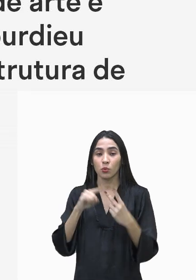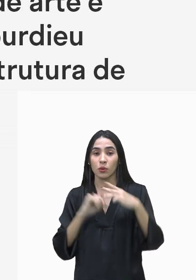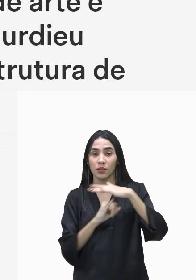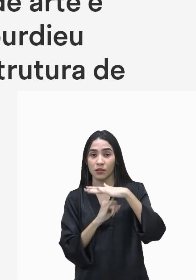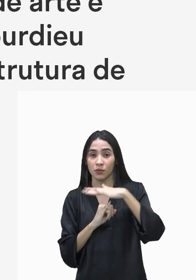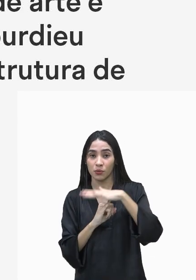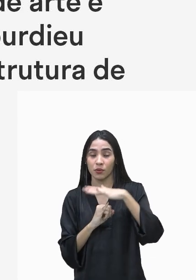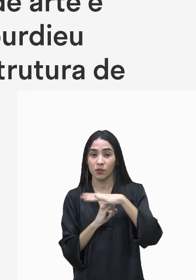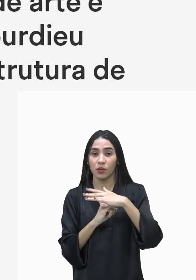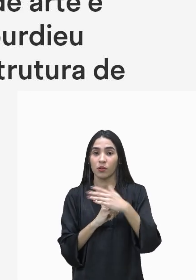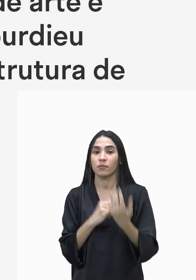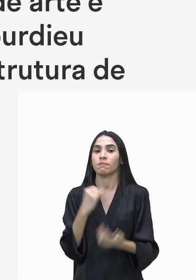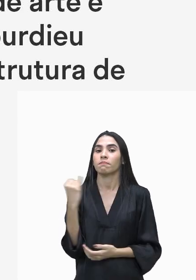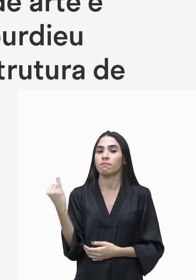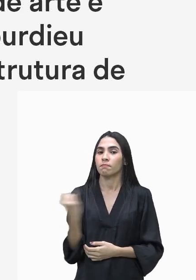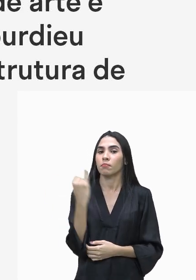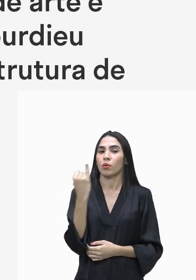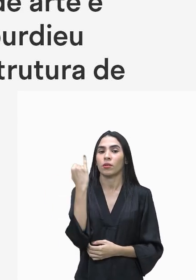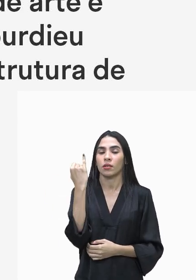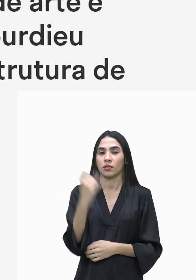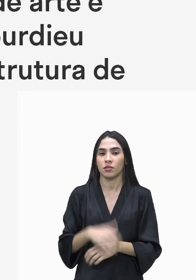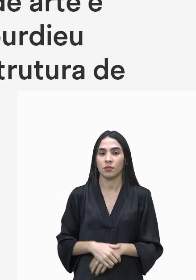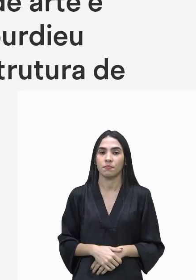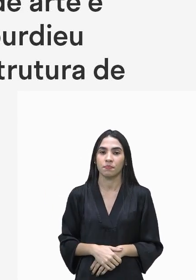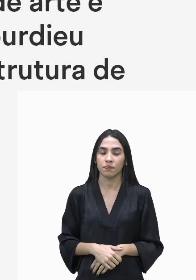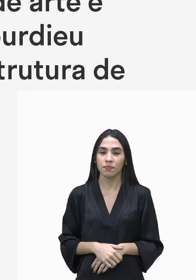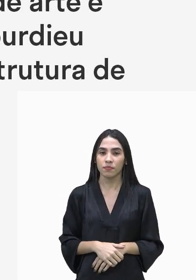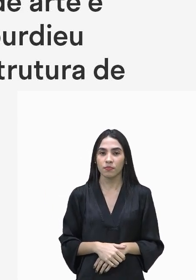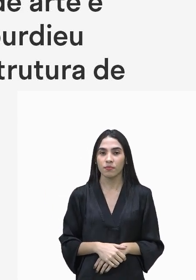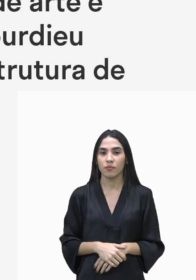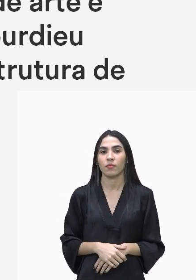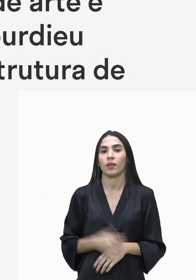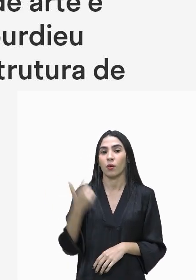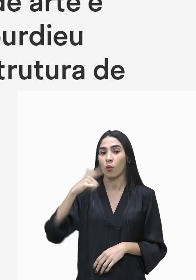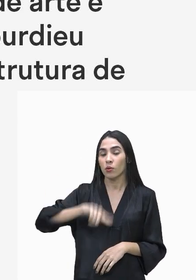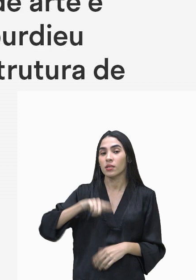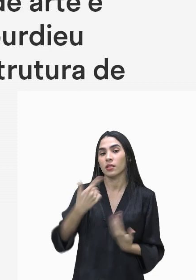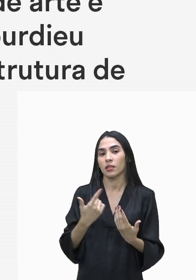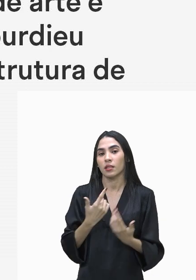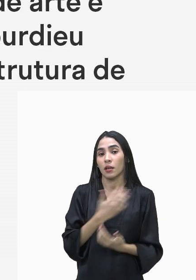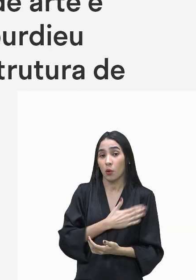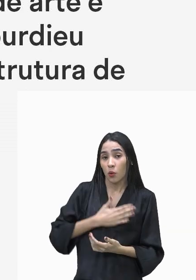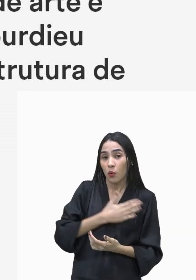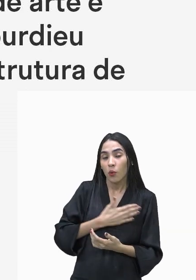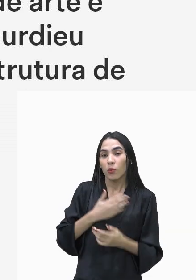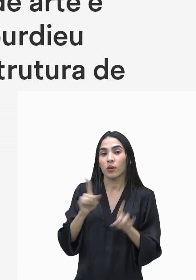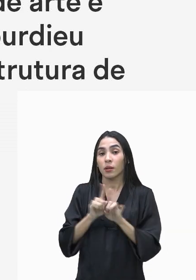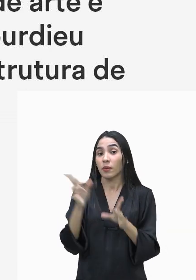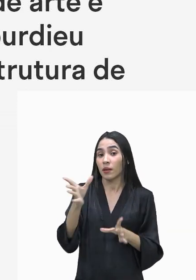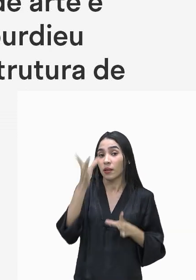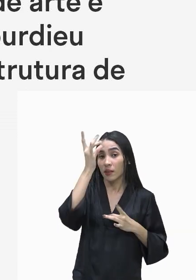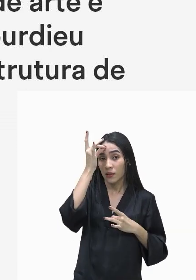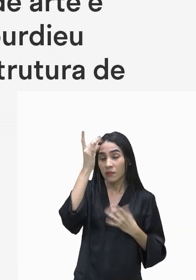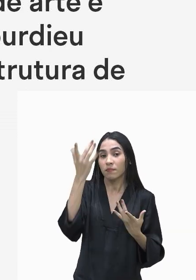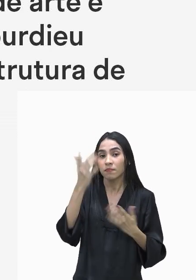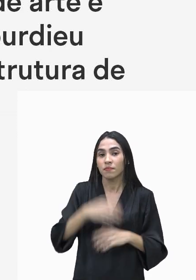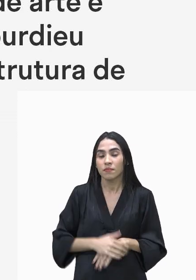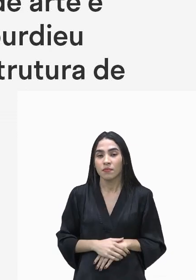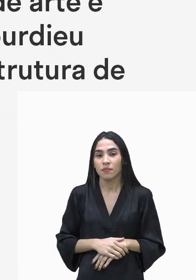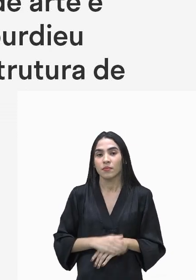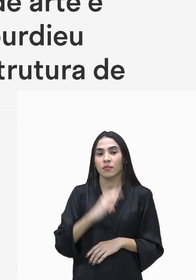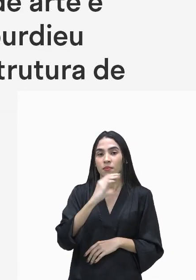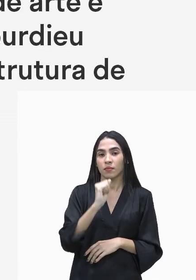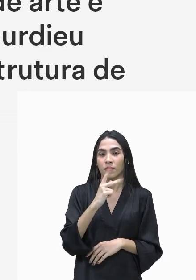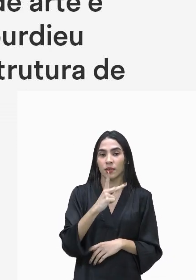instituições que são fundamentais na produção desse gosto e na incorporação desses